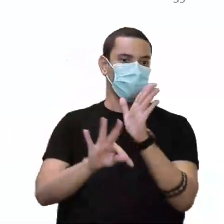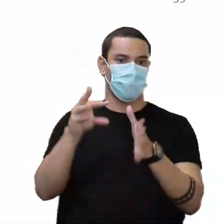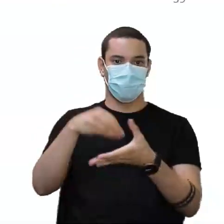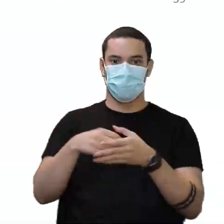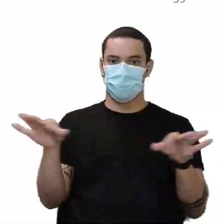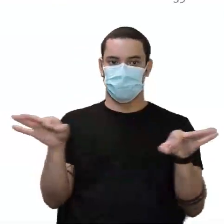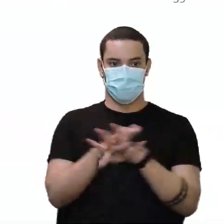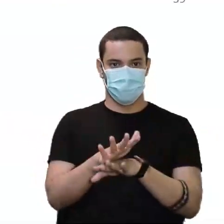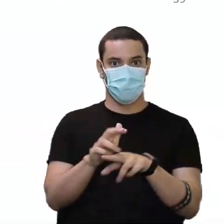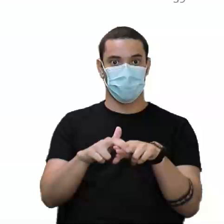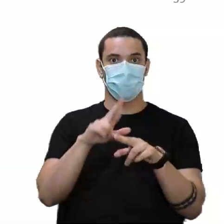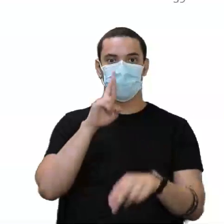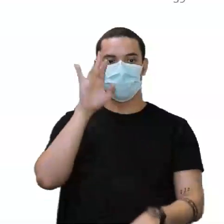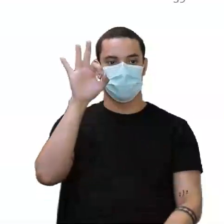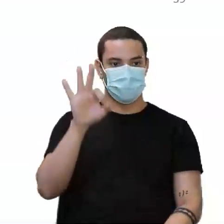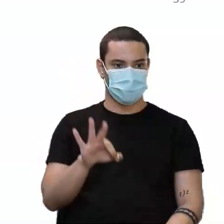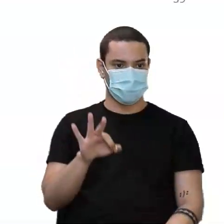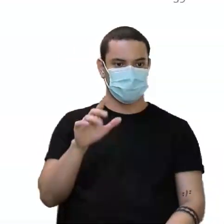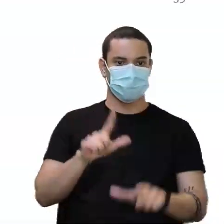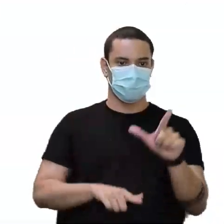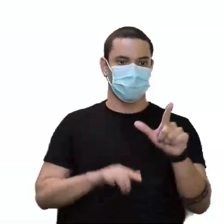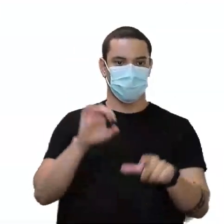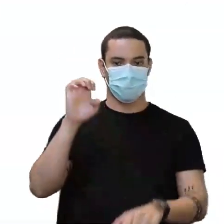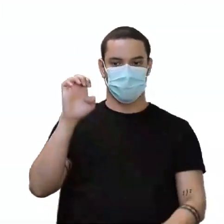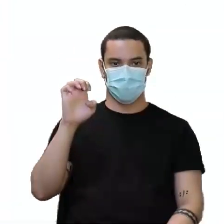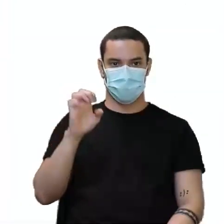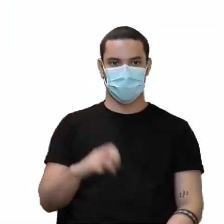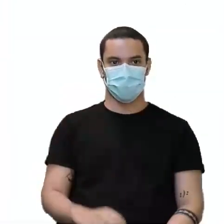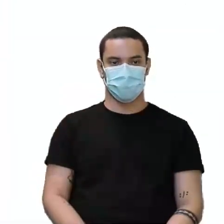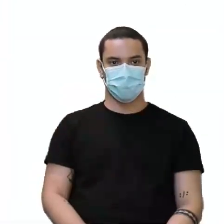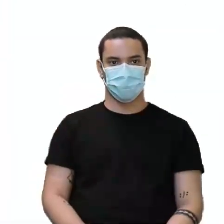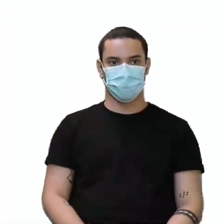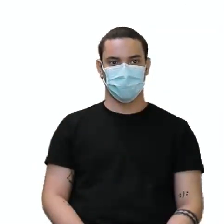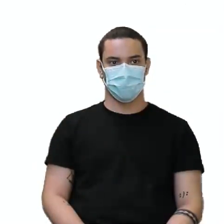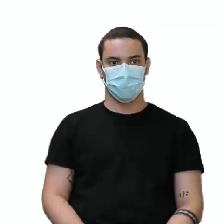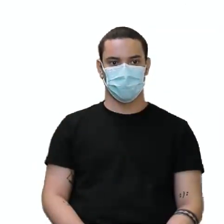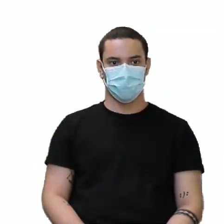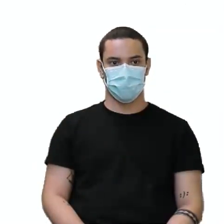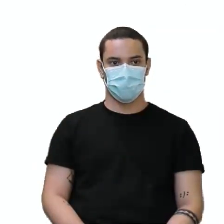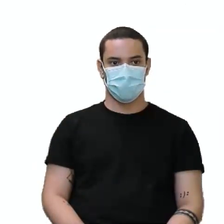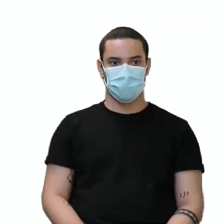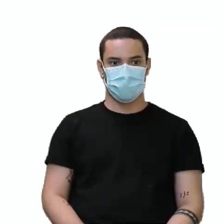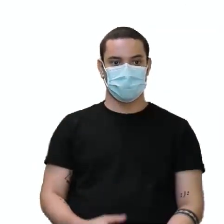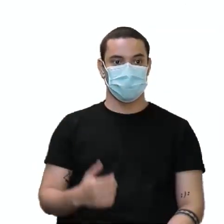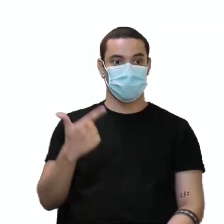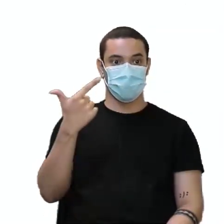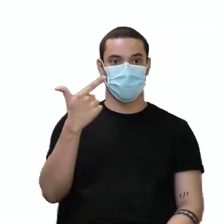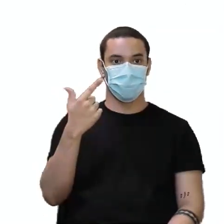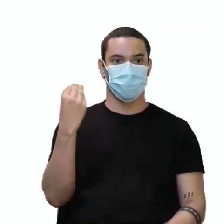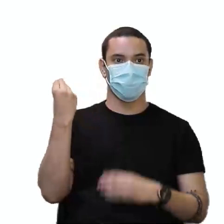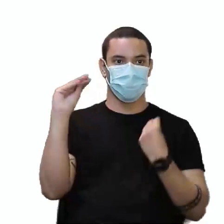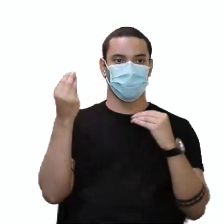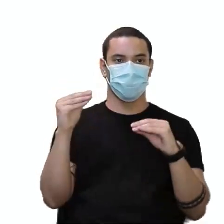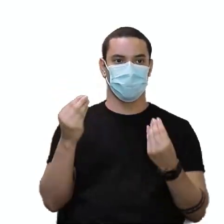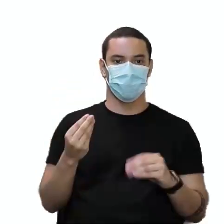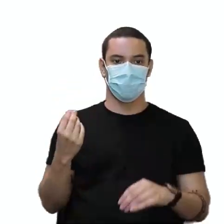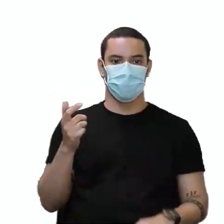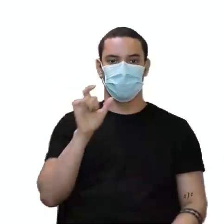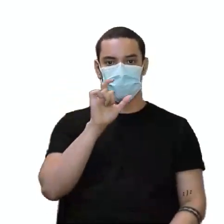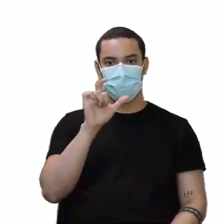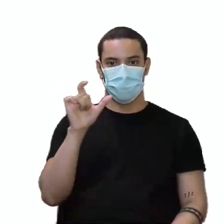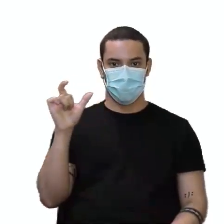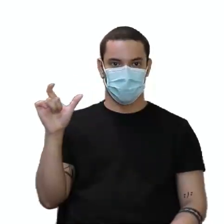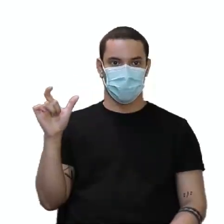correto? Então a resposta correta é a letra E, tá? Tudo bem? E na 2, você vai completar essas lacunas aí com as